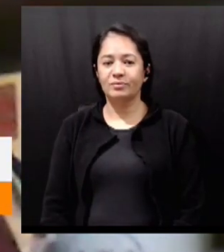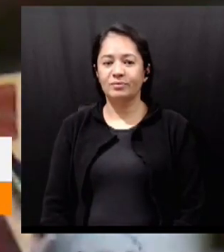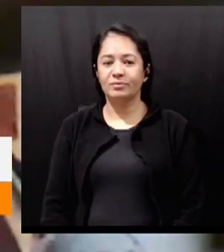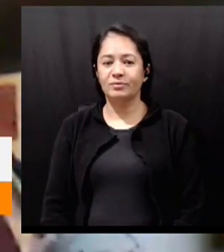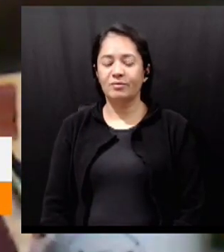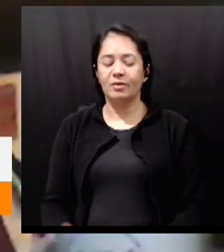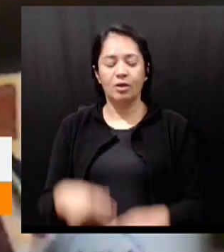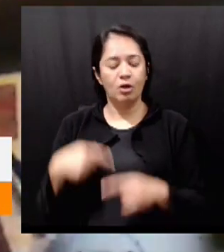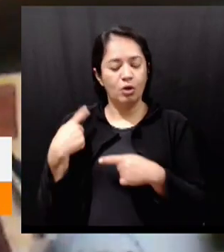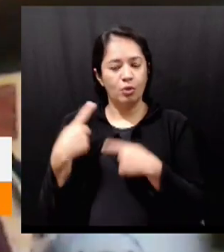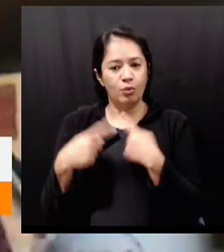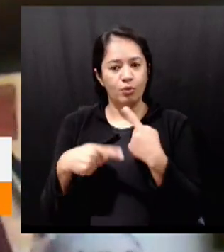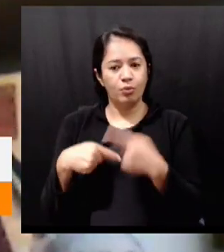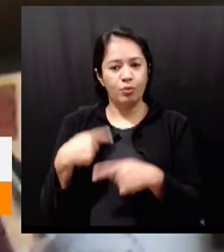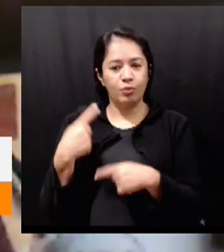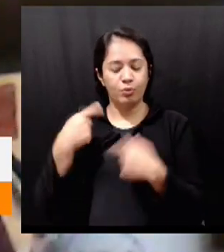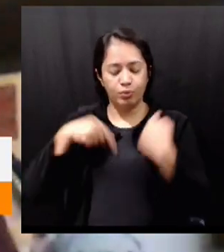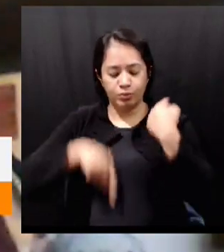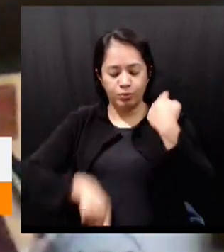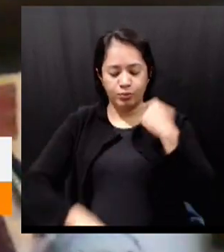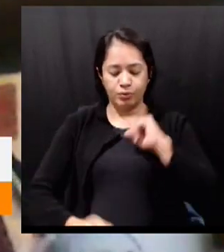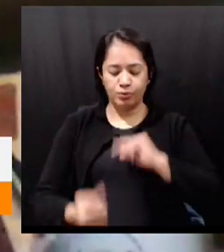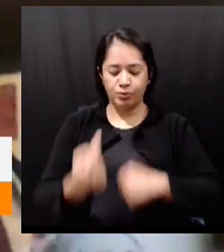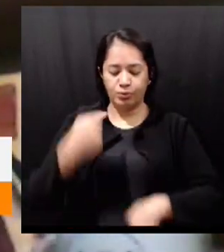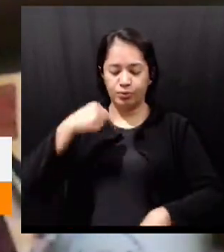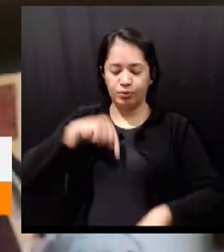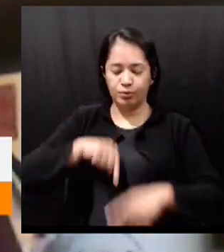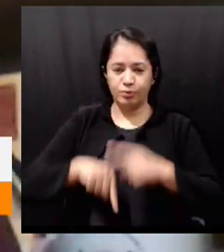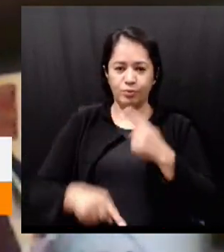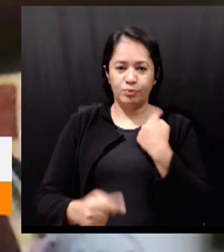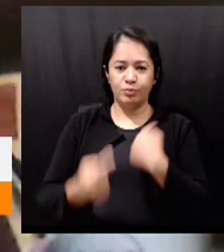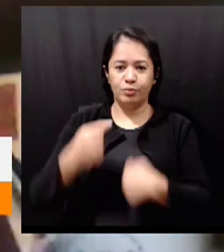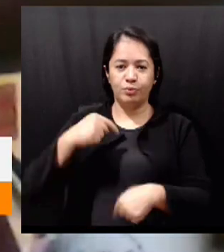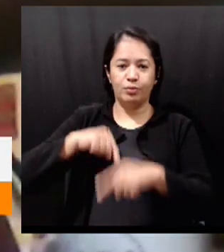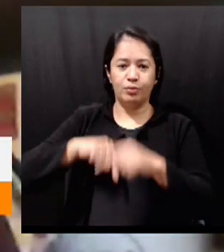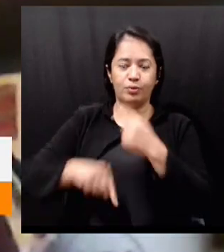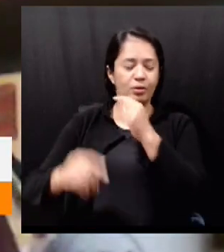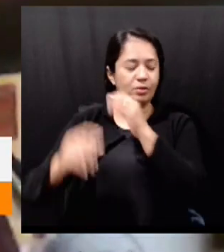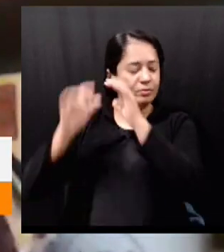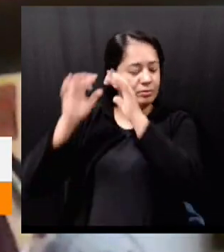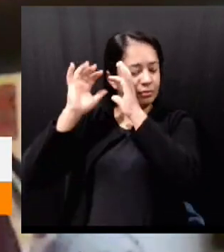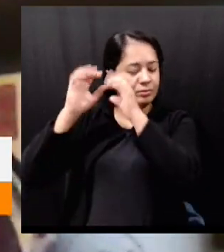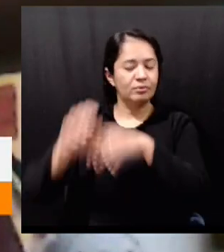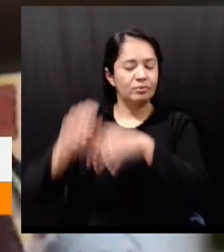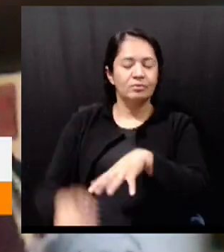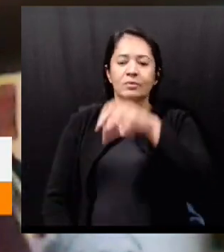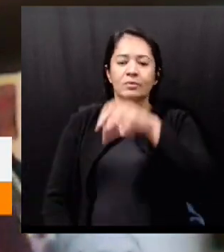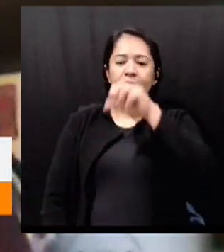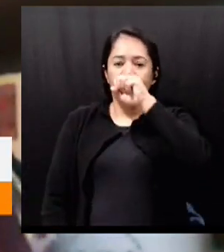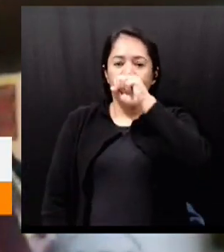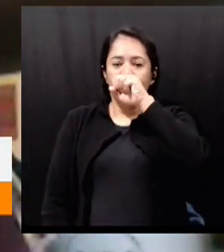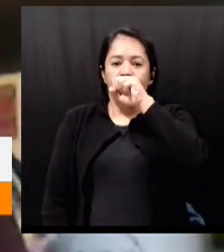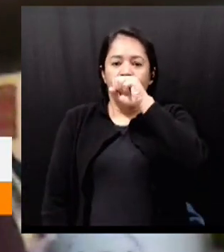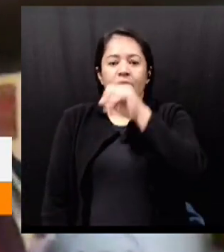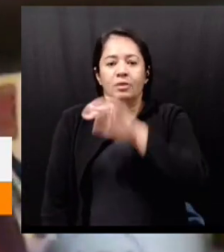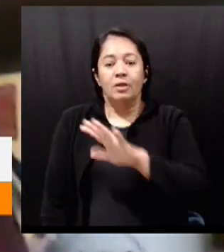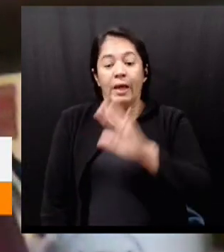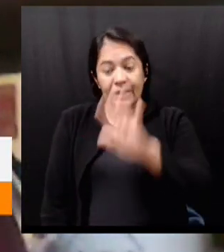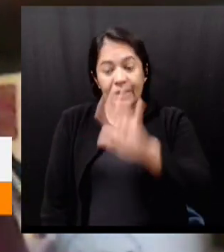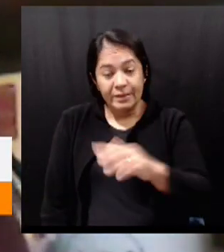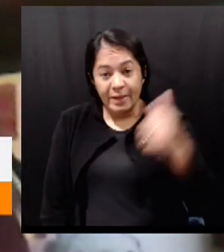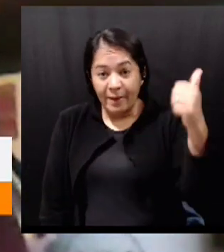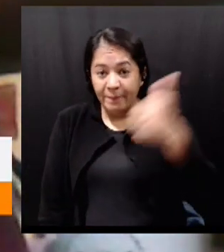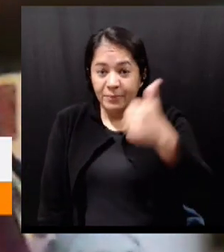os órgãos, vai ao cérebro e solta. Essa é a primeira coisa. E